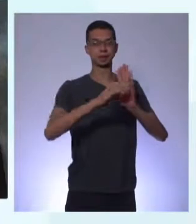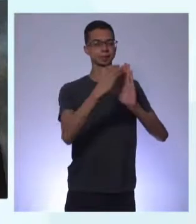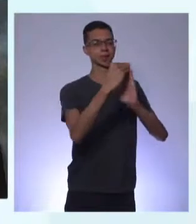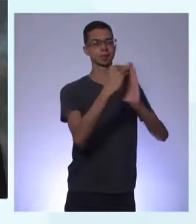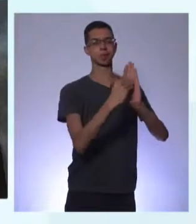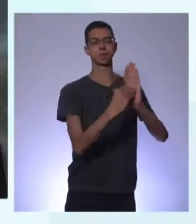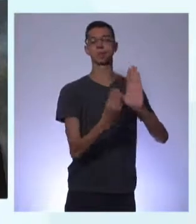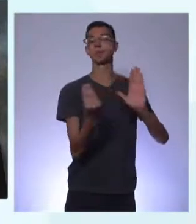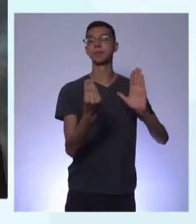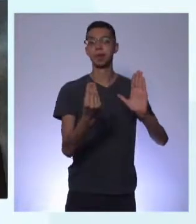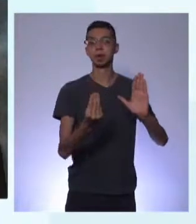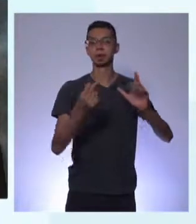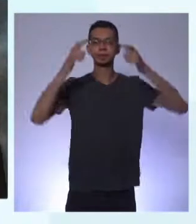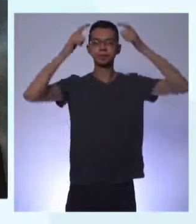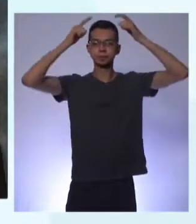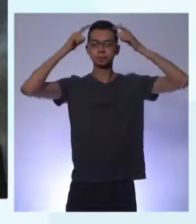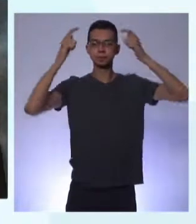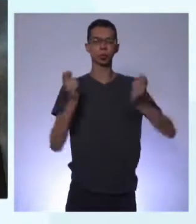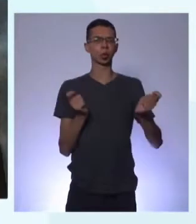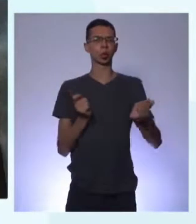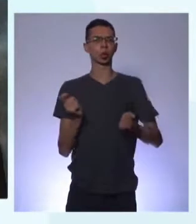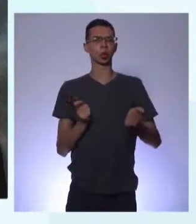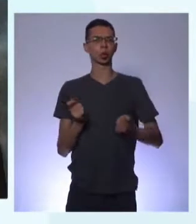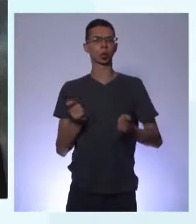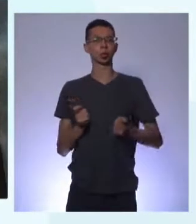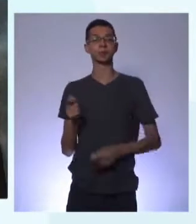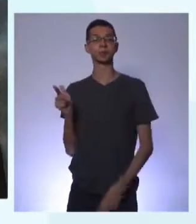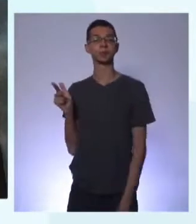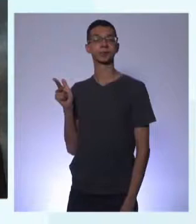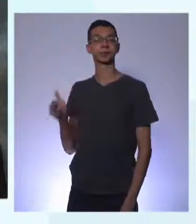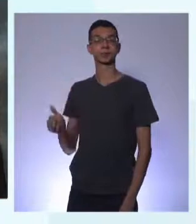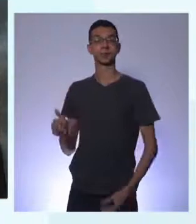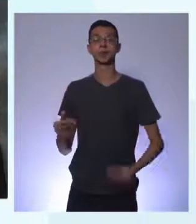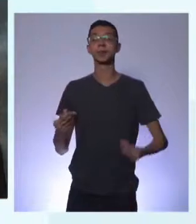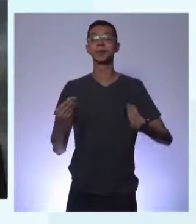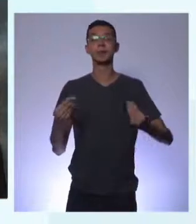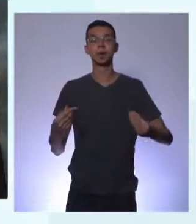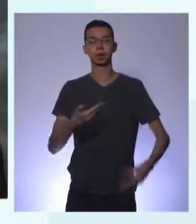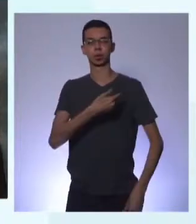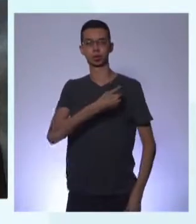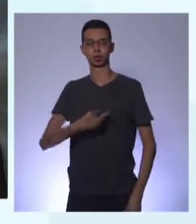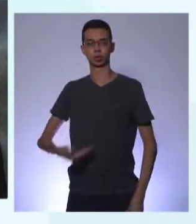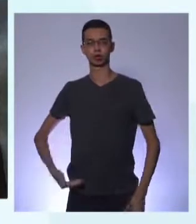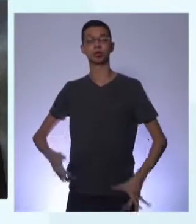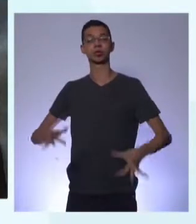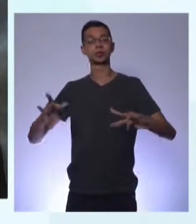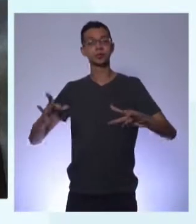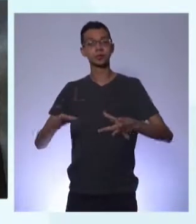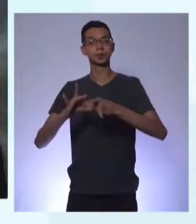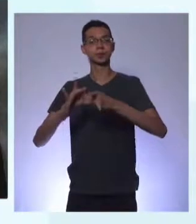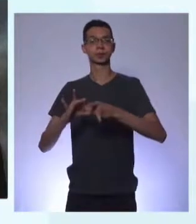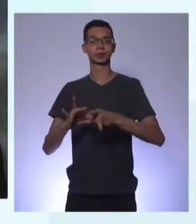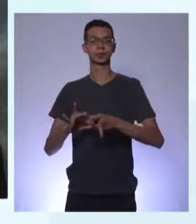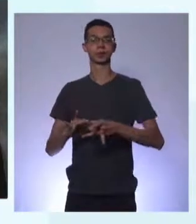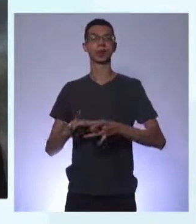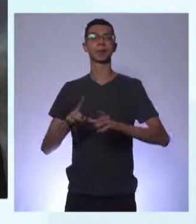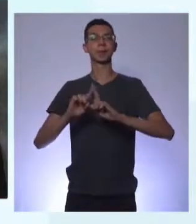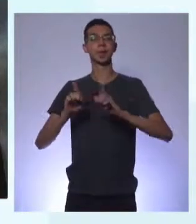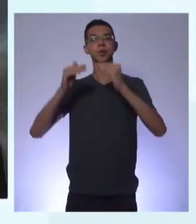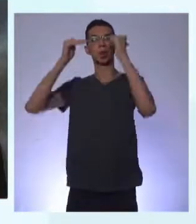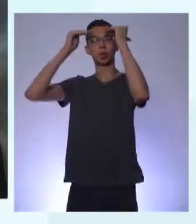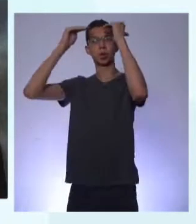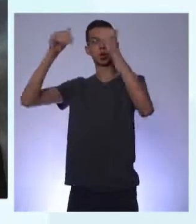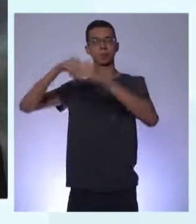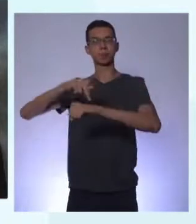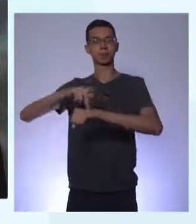extinguiam a função de príncipe regente para a inauguração de uma junta governativa submetida à corte de Portugal. Diante